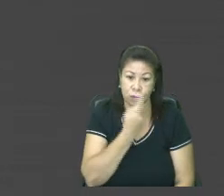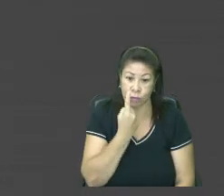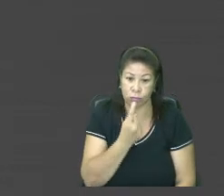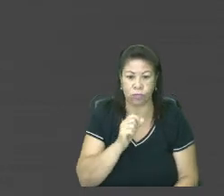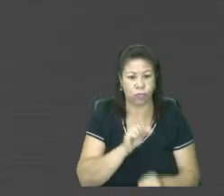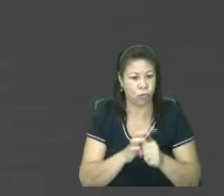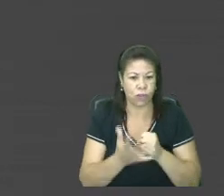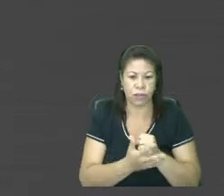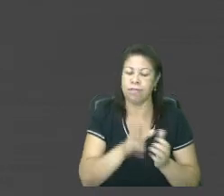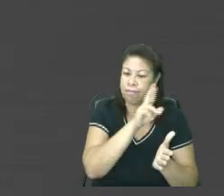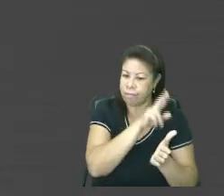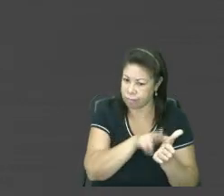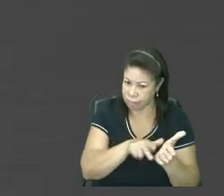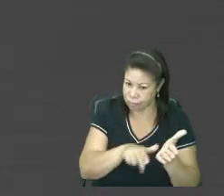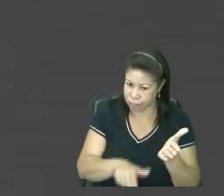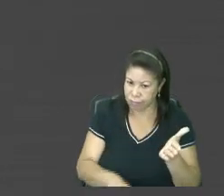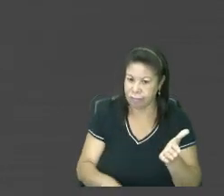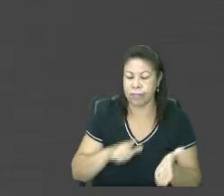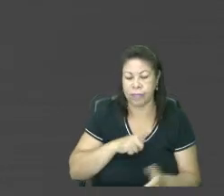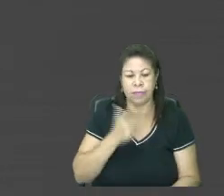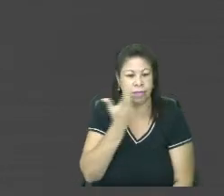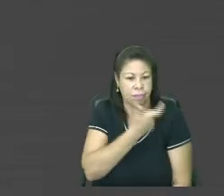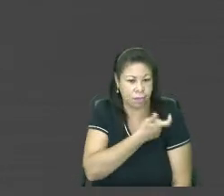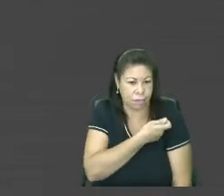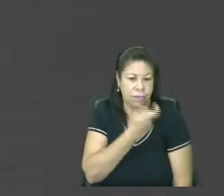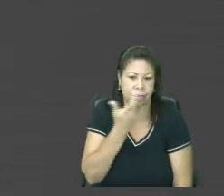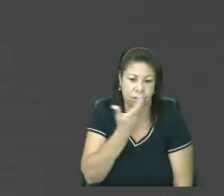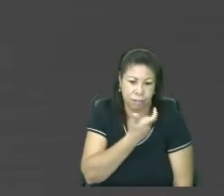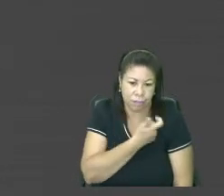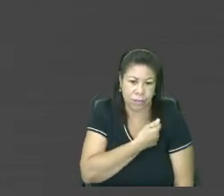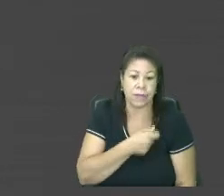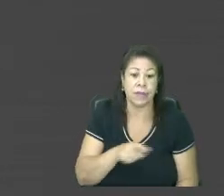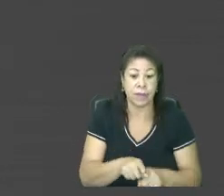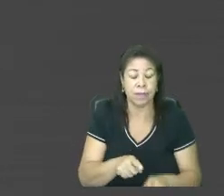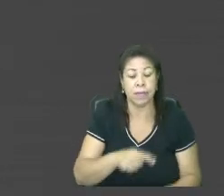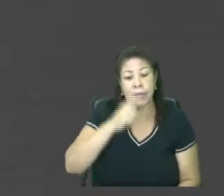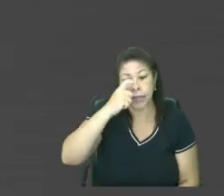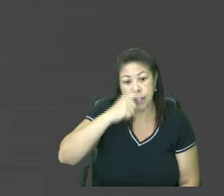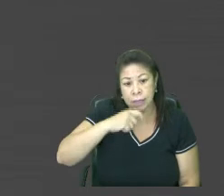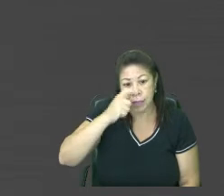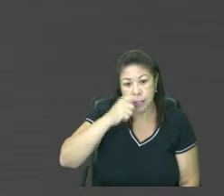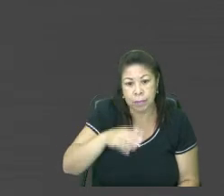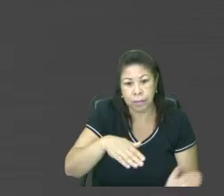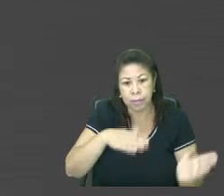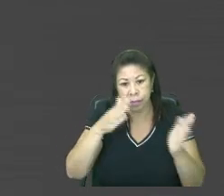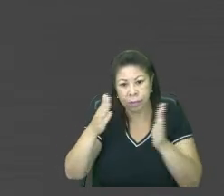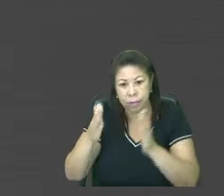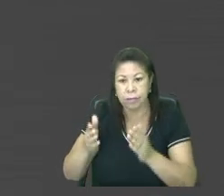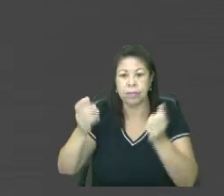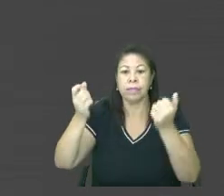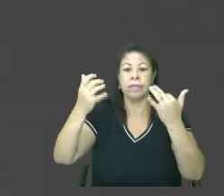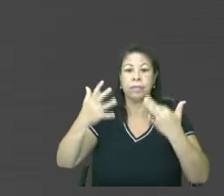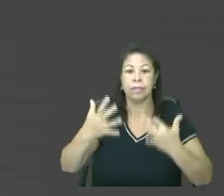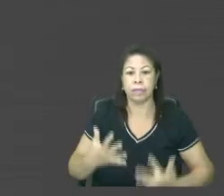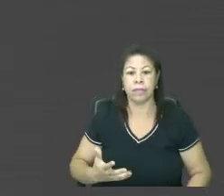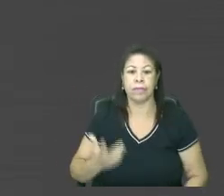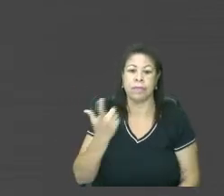viral. A vacinação de influenza, no quadro ao lado, a gente fez um pouco mais